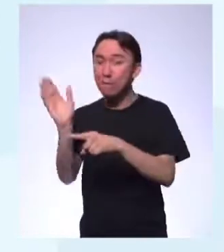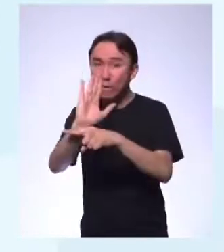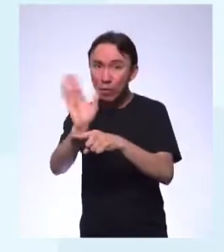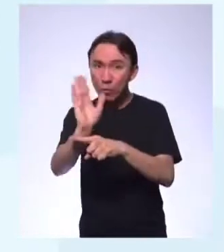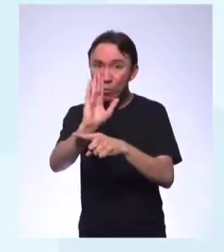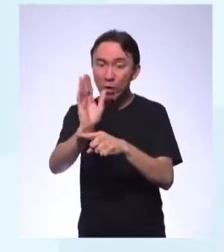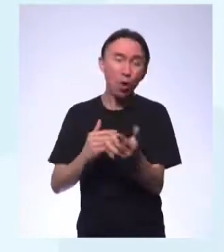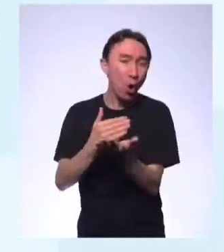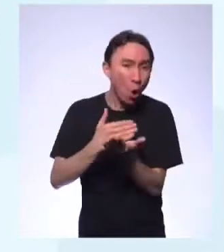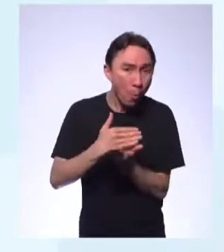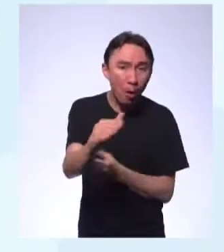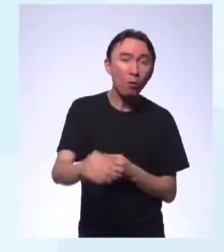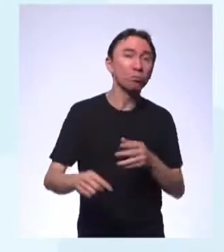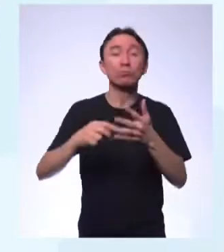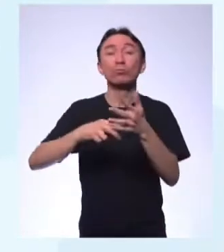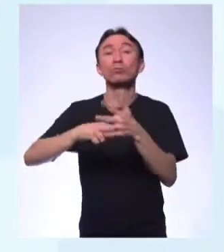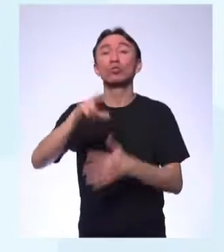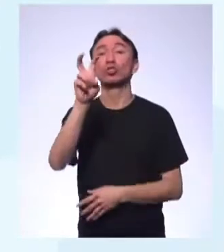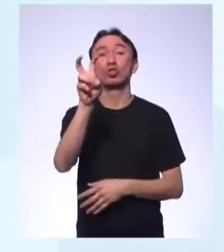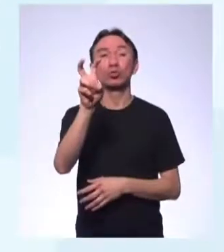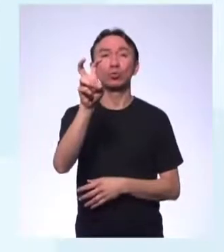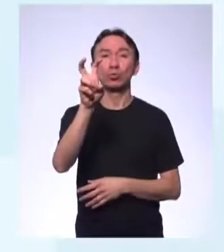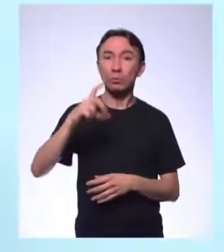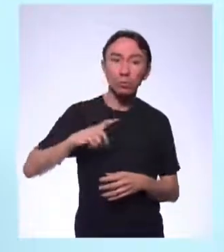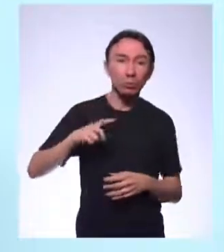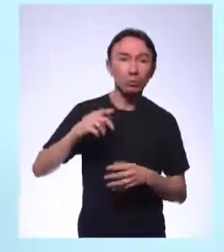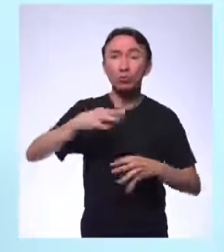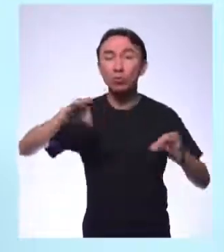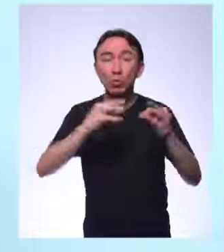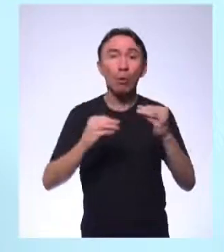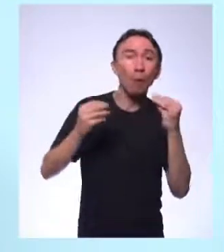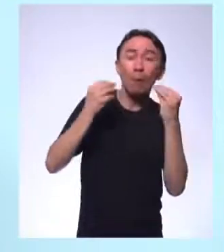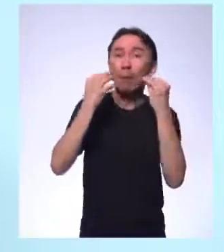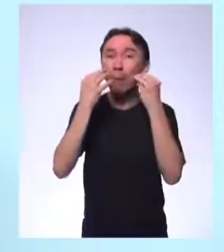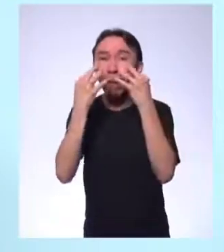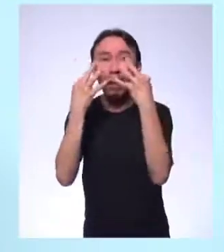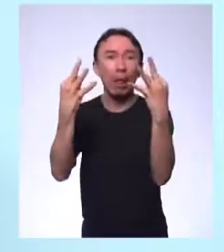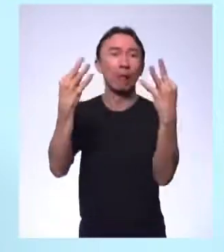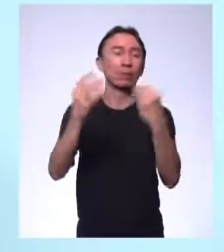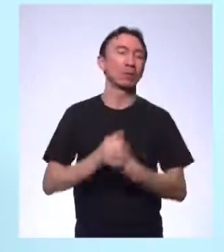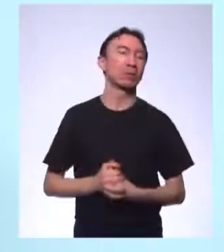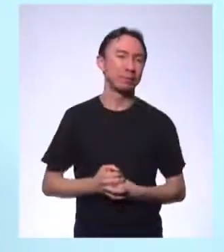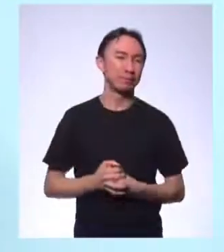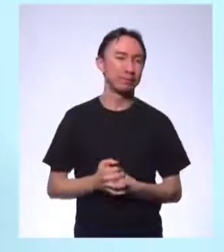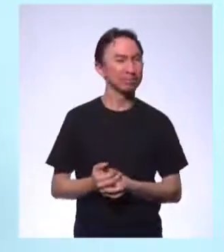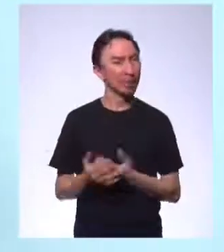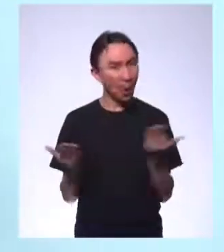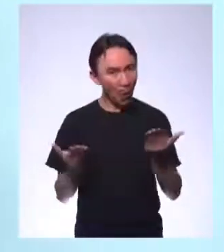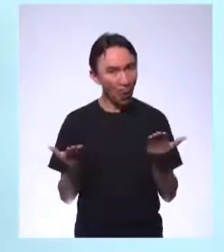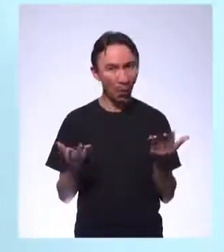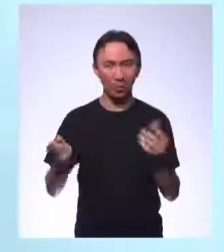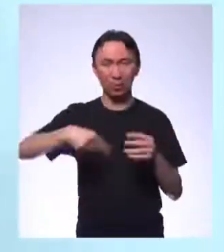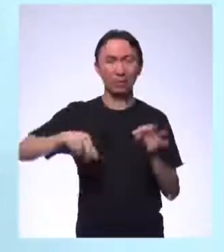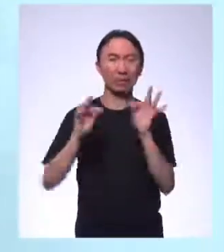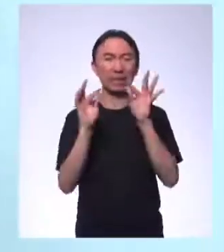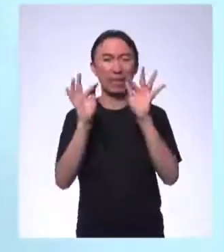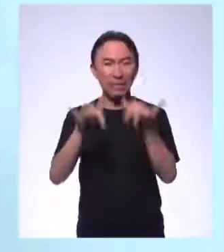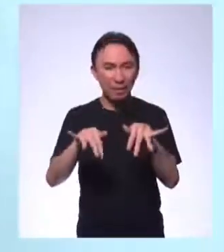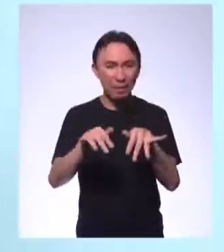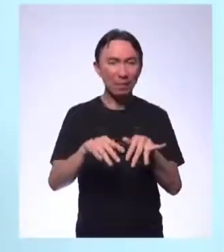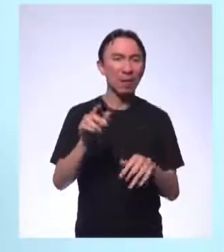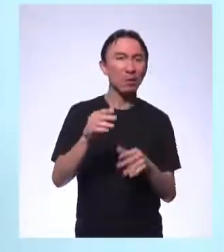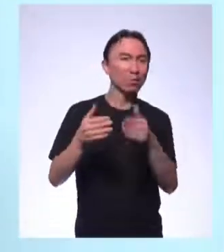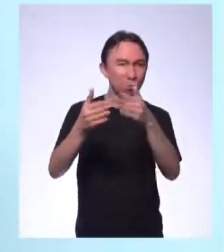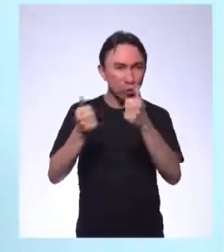pela frente para encantar a todos. Ótimo, então agora a gente termina aí. Só que eu vou pedir para abrir o